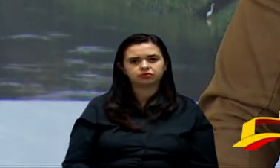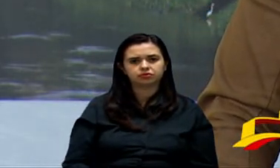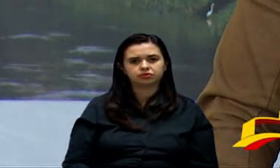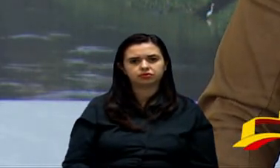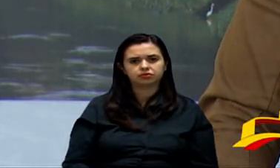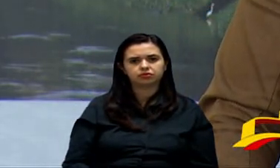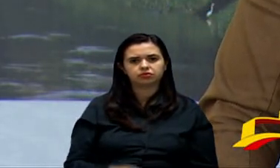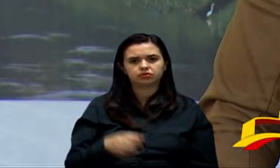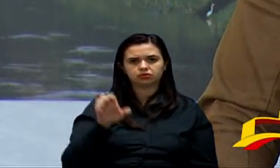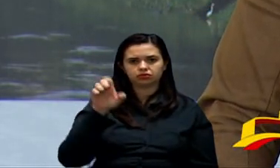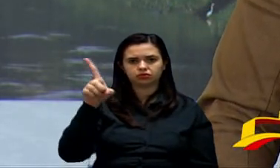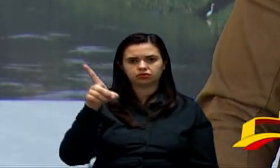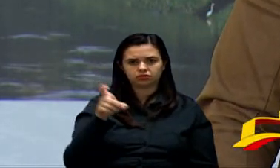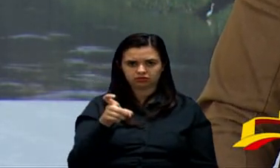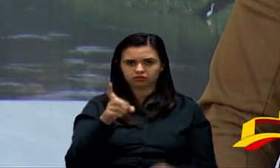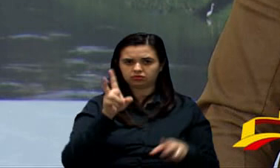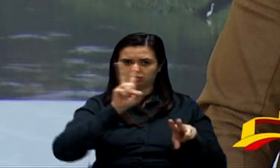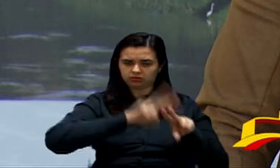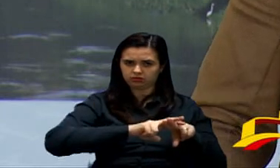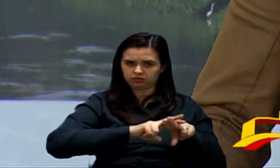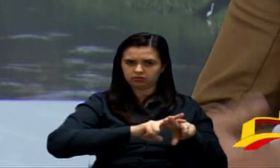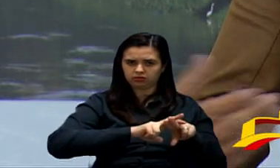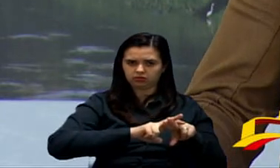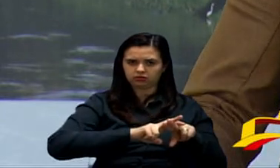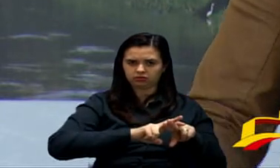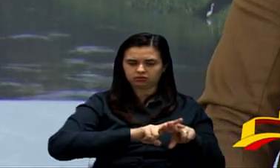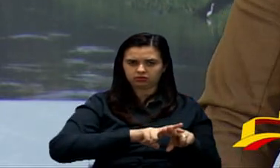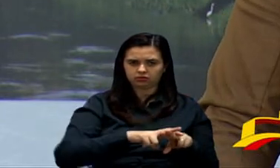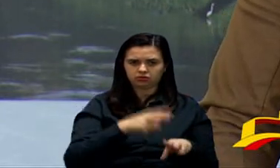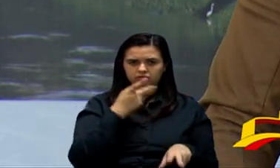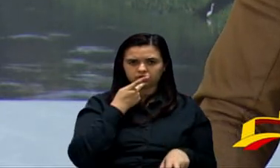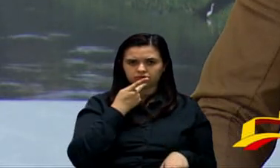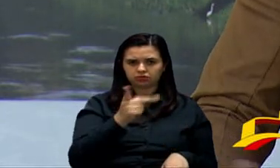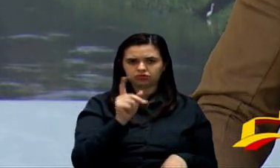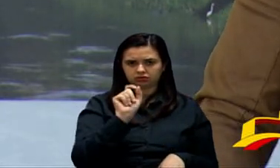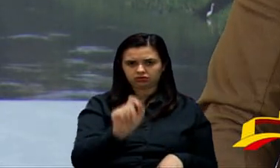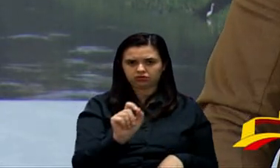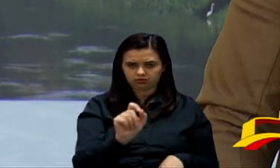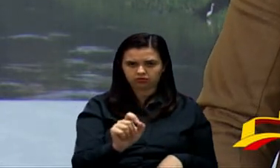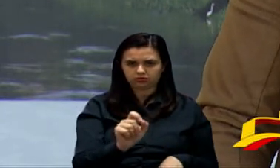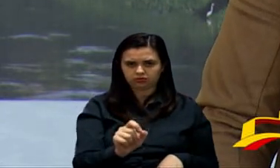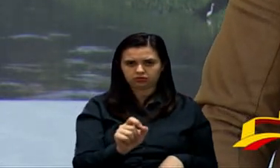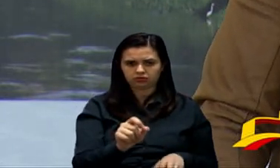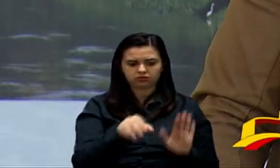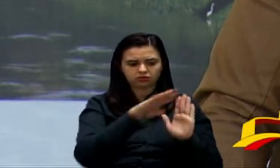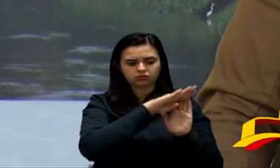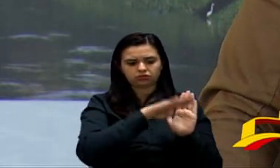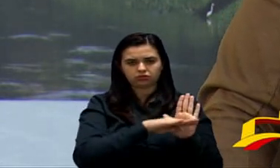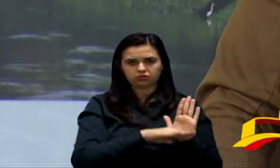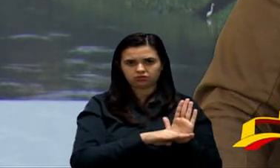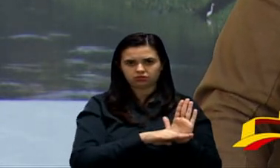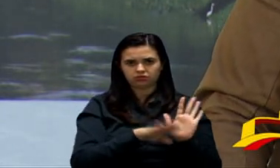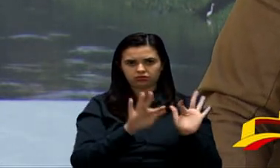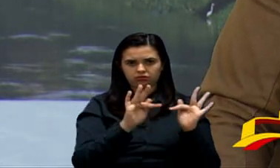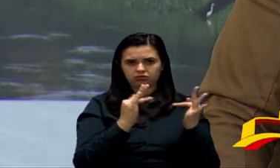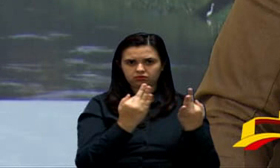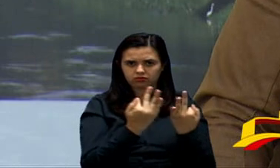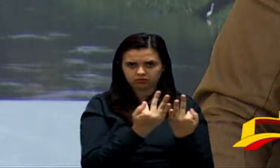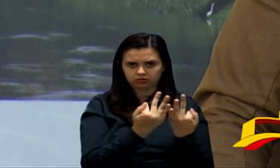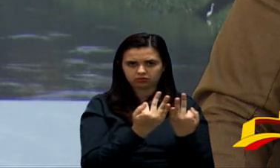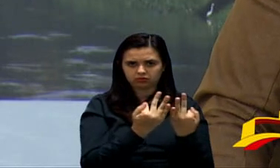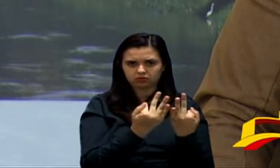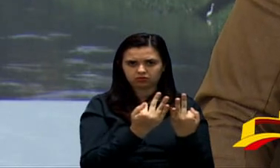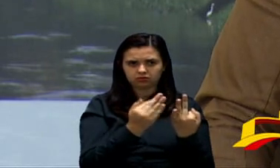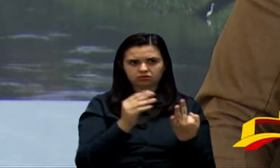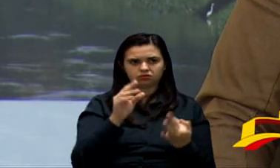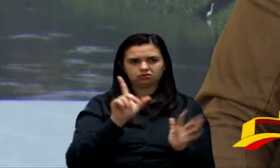O ex-presidiário, então, o que ele disse? Que essa pauta da família, pauta dos valores, é uma coisa muito atrasada. Meu